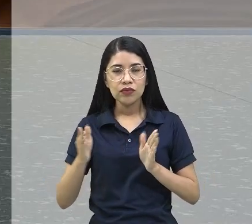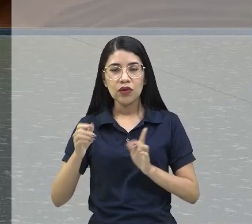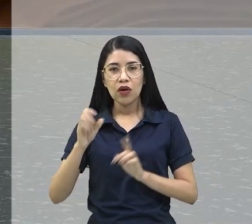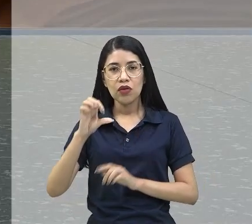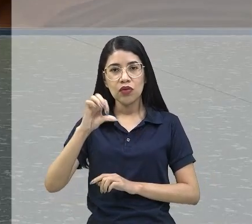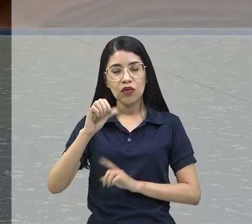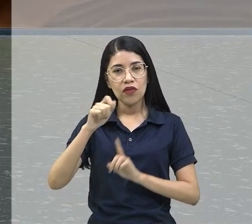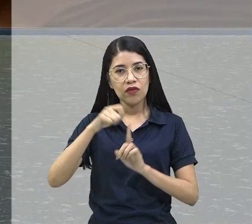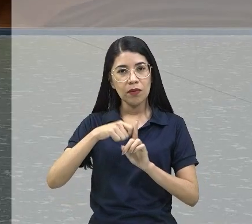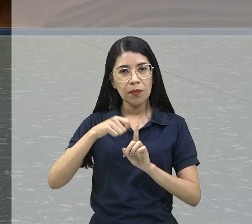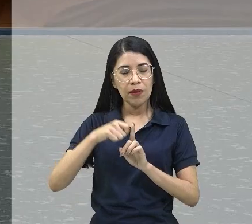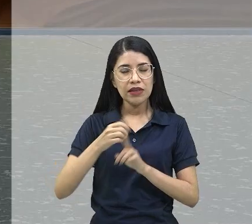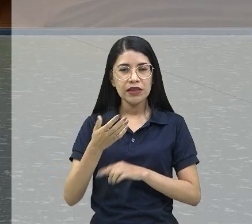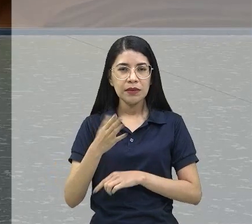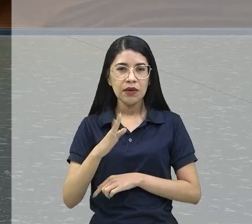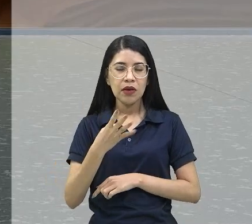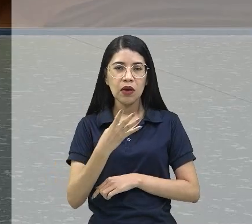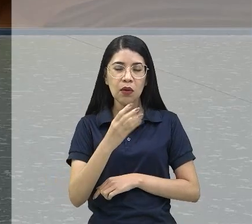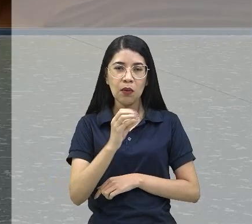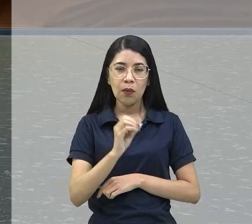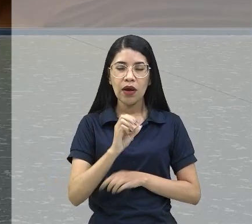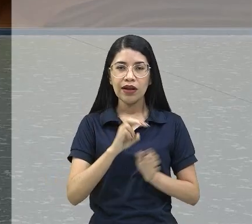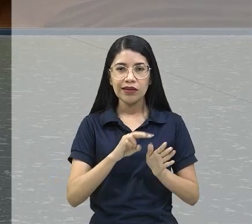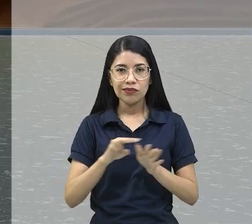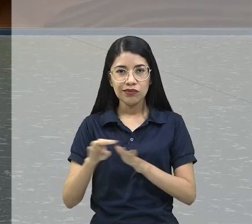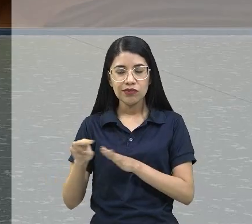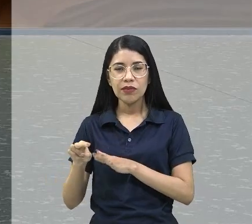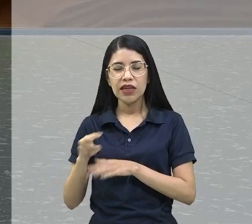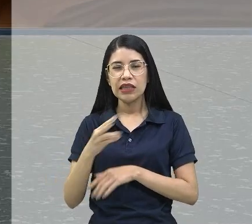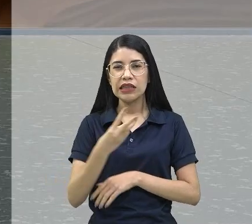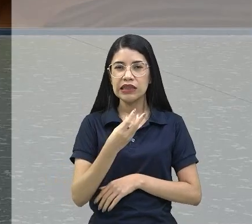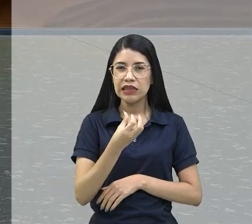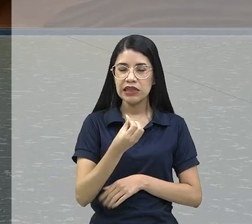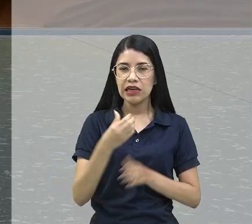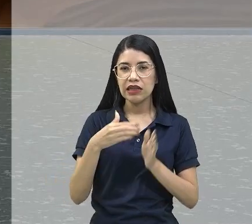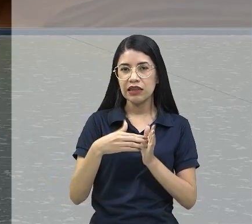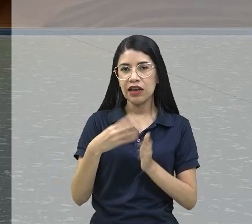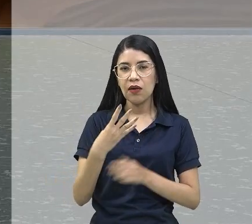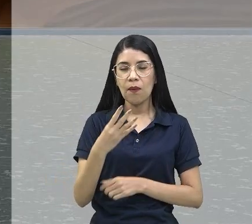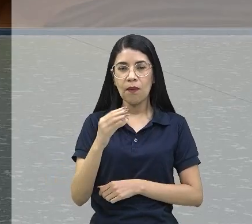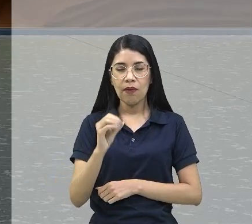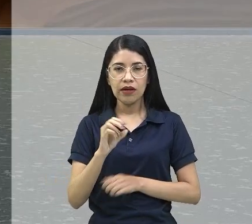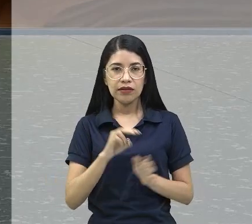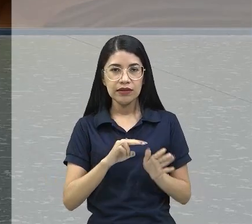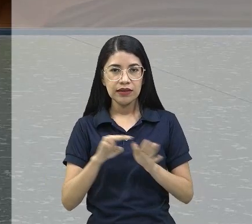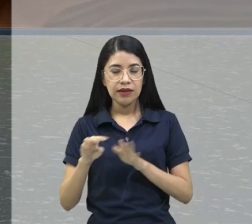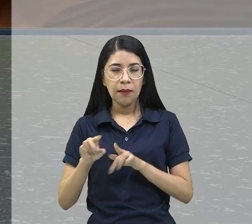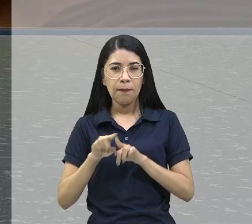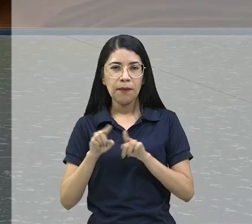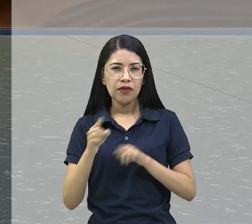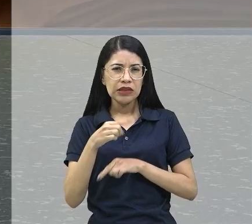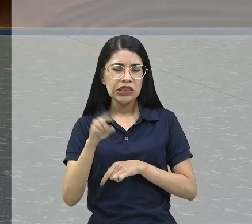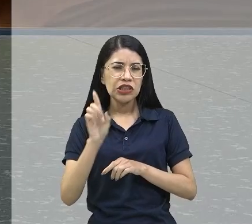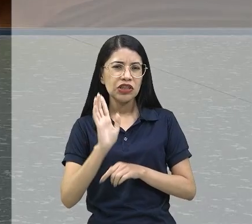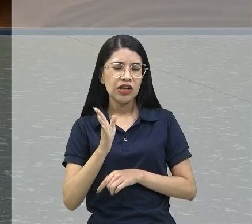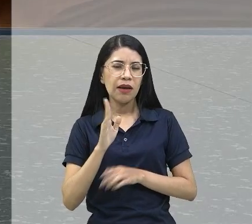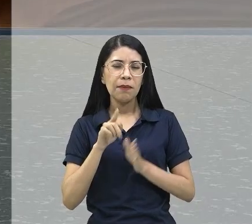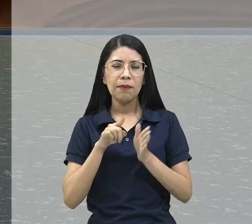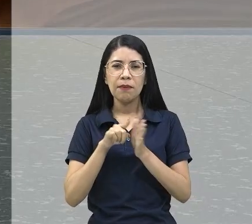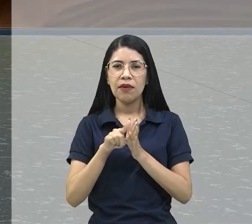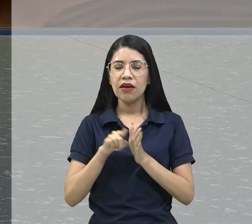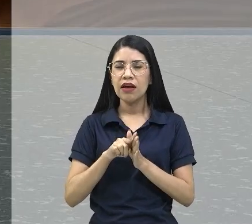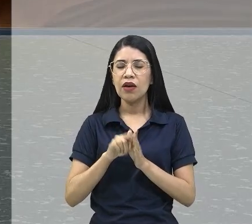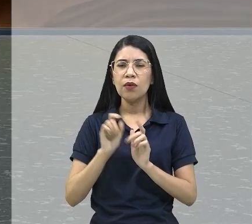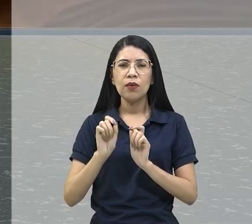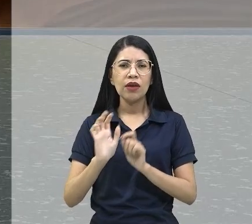uma contagem de 40 semanas aproximadamente, 36, 40 semanas. Mas vocês já se perguntaram tudo o que